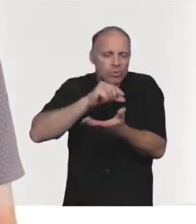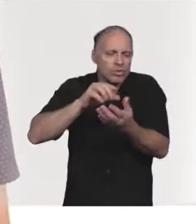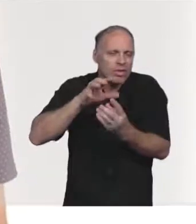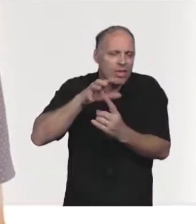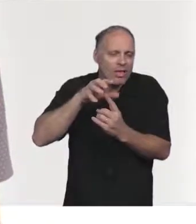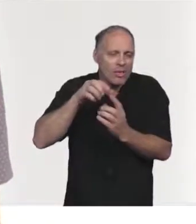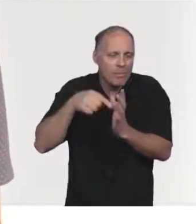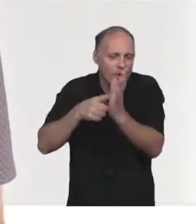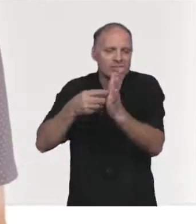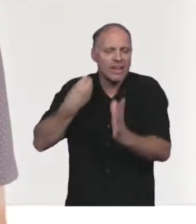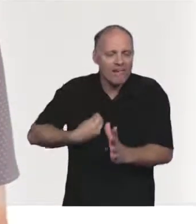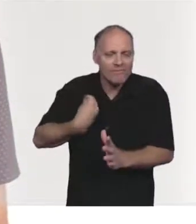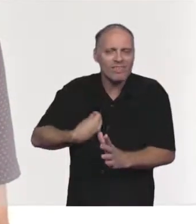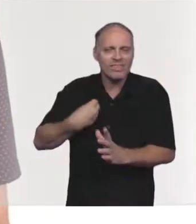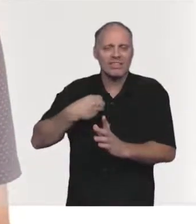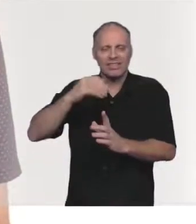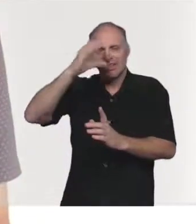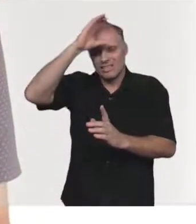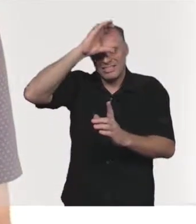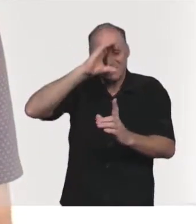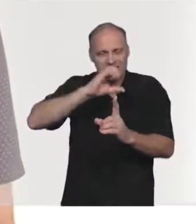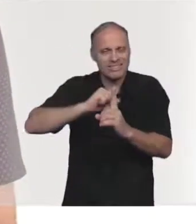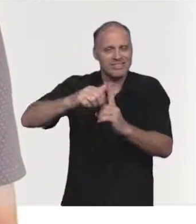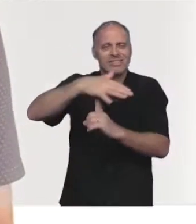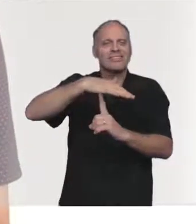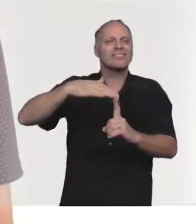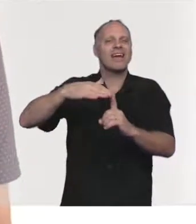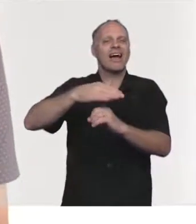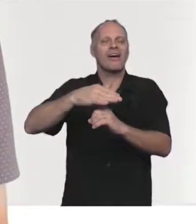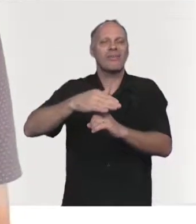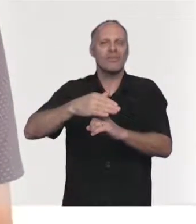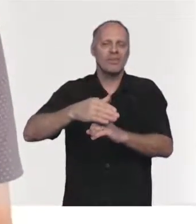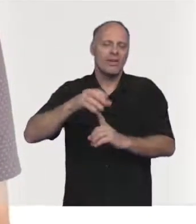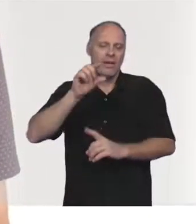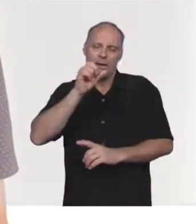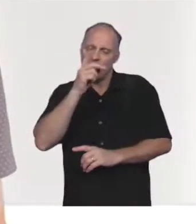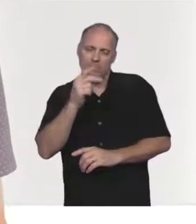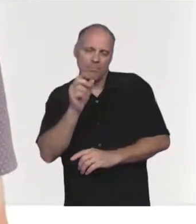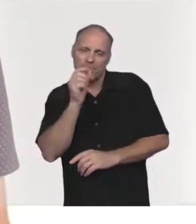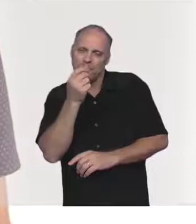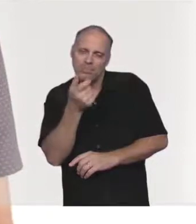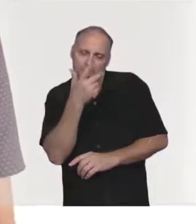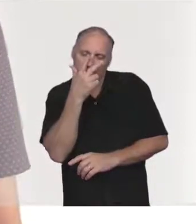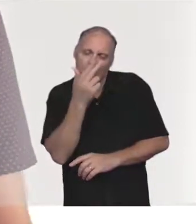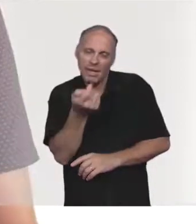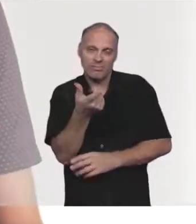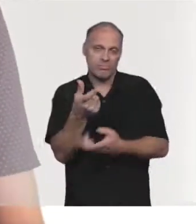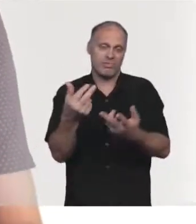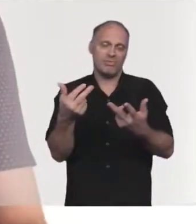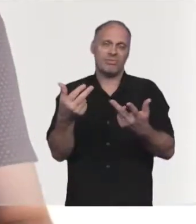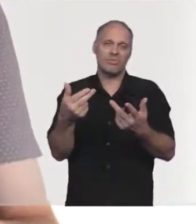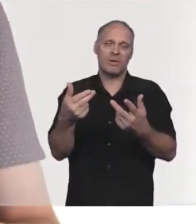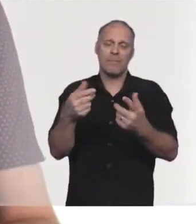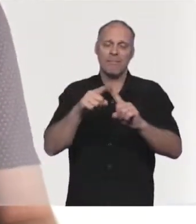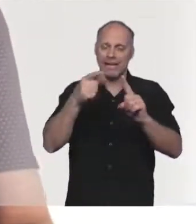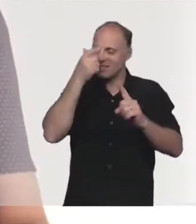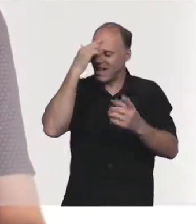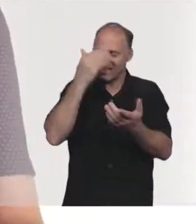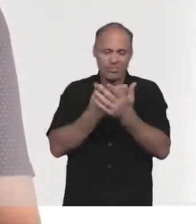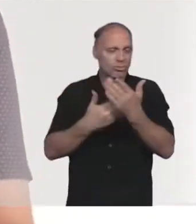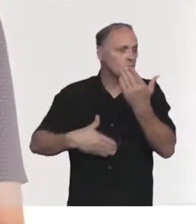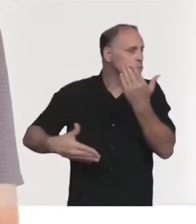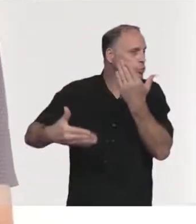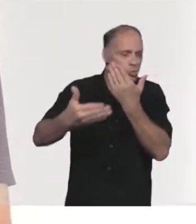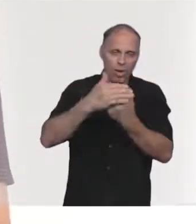nós temos dentro da civilização. Claro, parece um pouco piegas, né? Mas eu acredito que todas